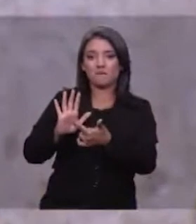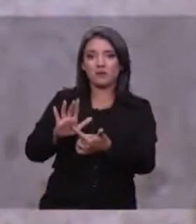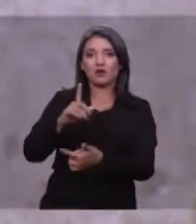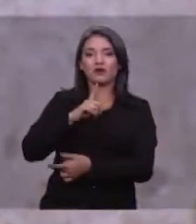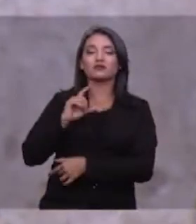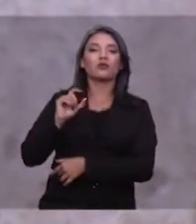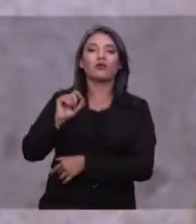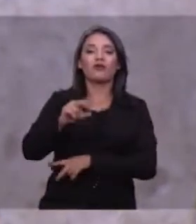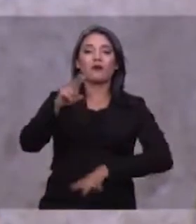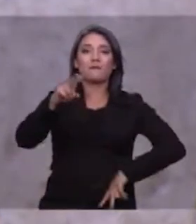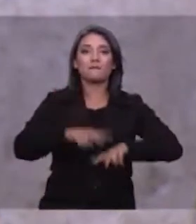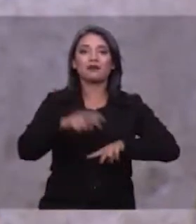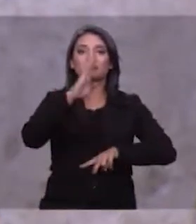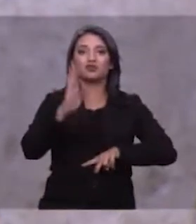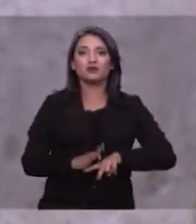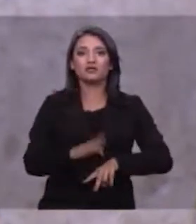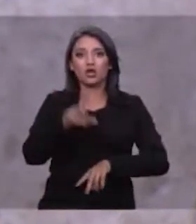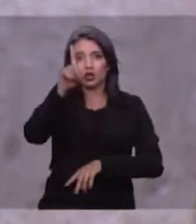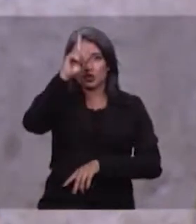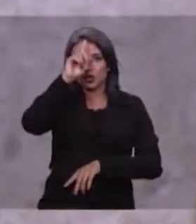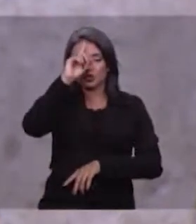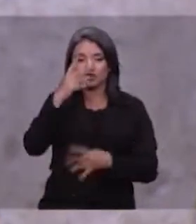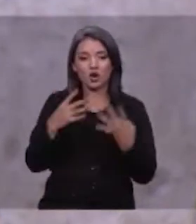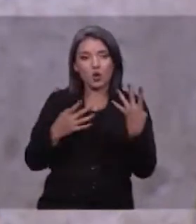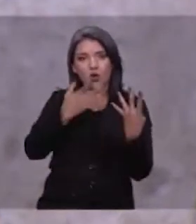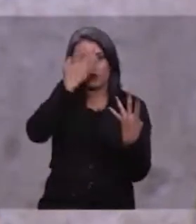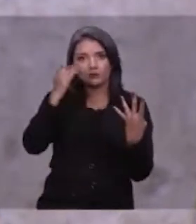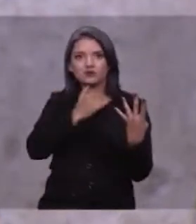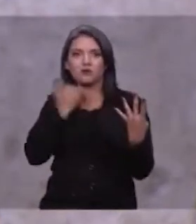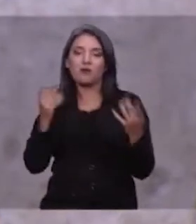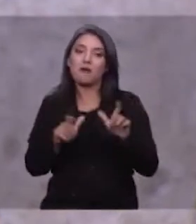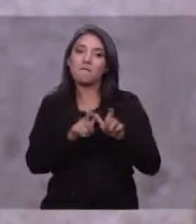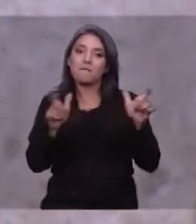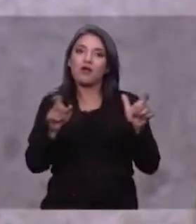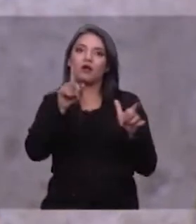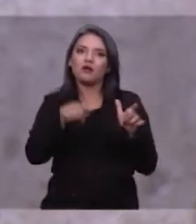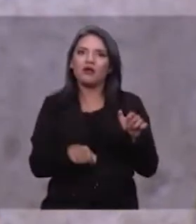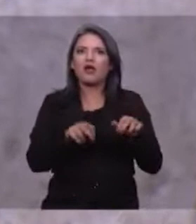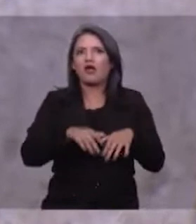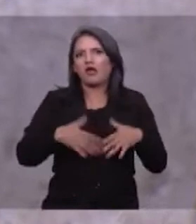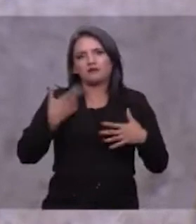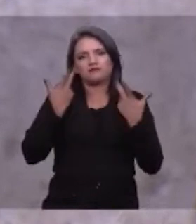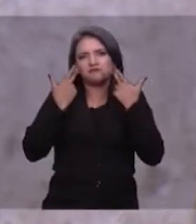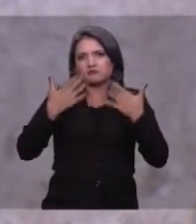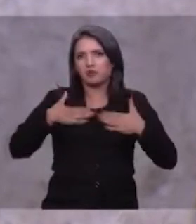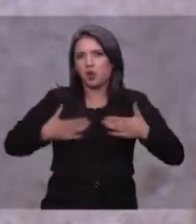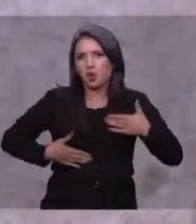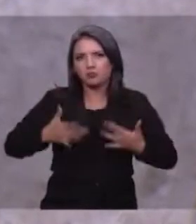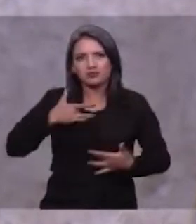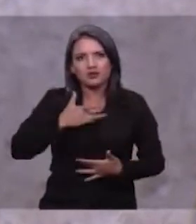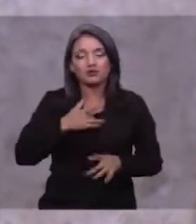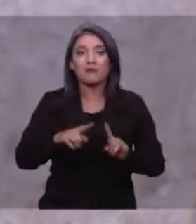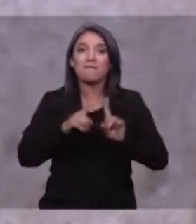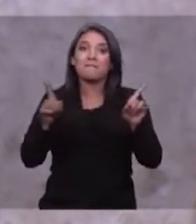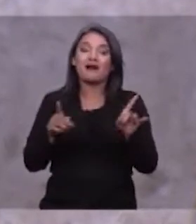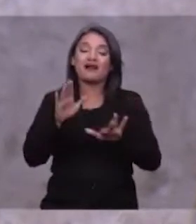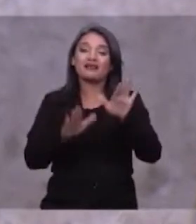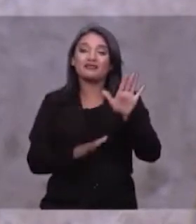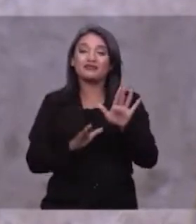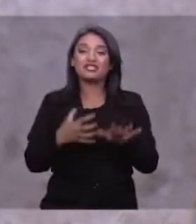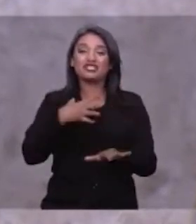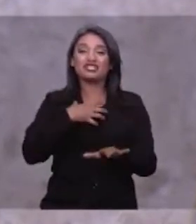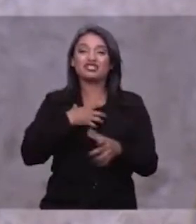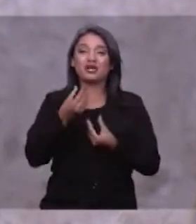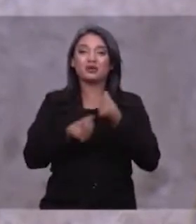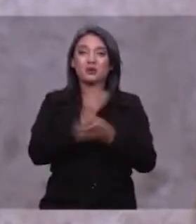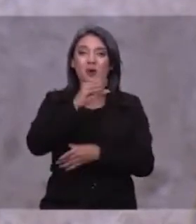presídios brasileiros, em geral de causas naturais, que todavia podem ser agravadas pelas condições